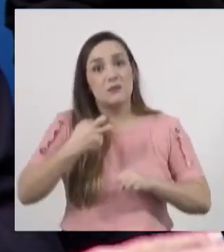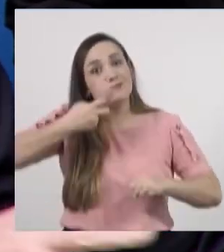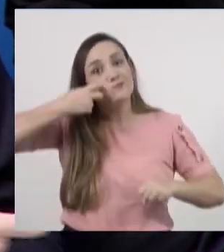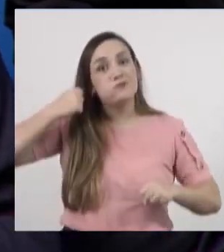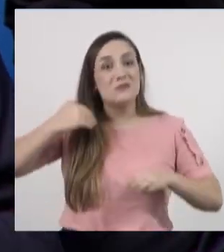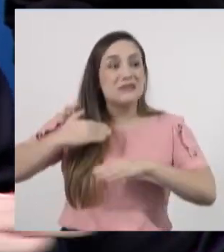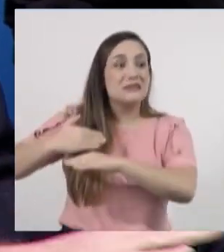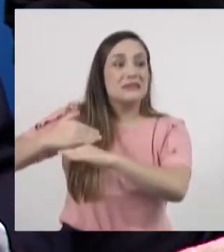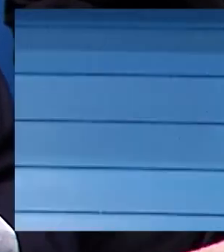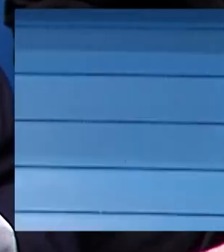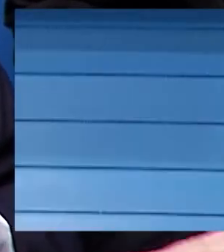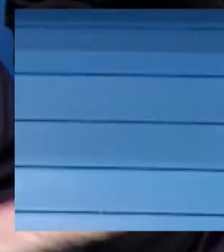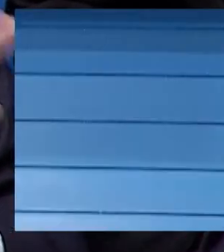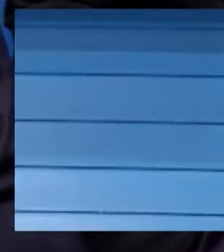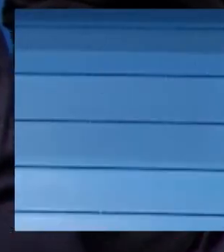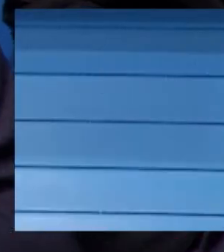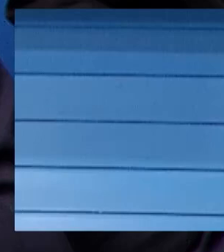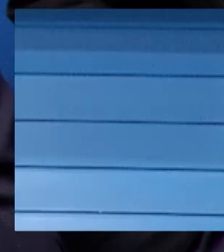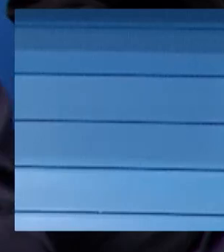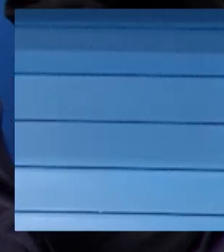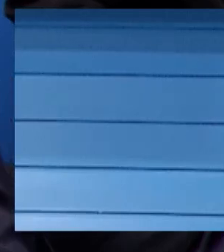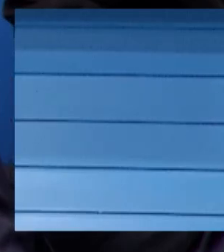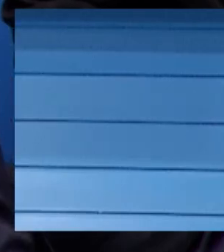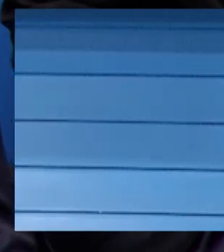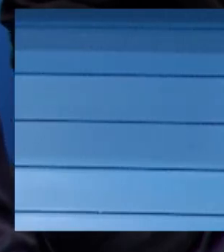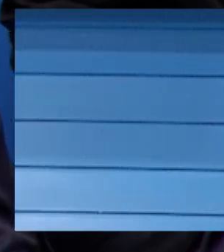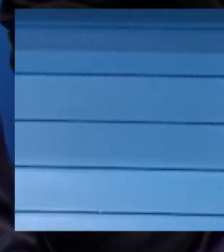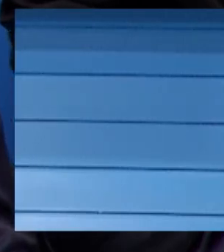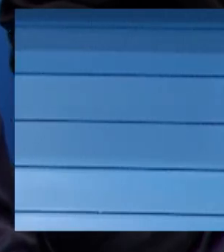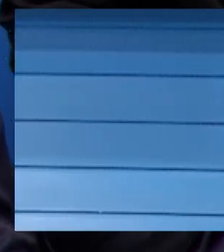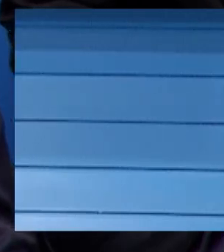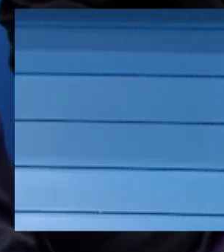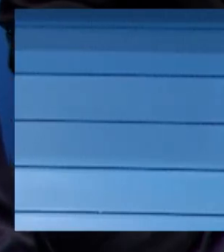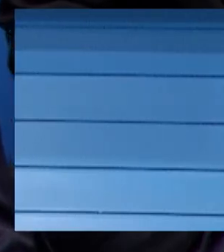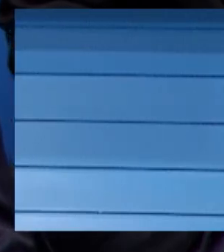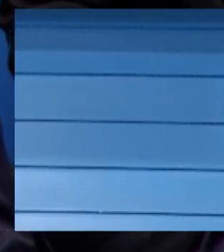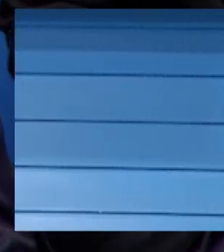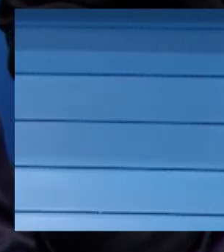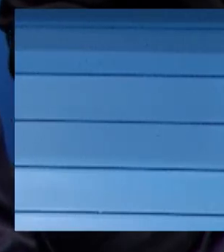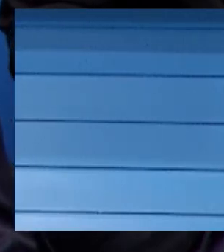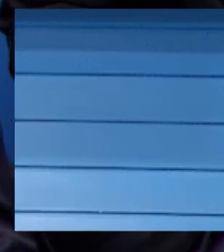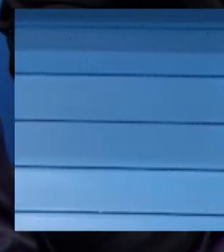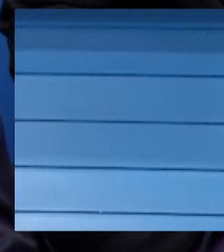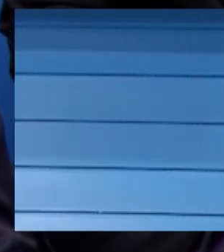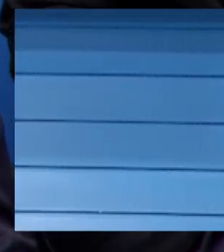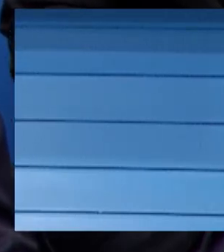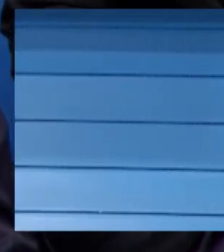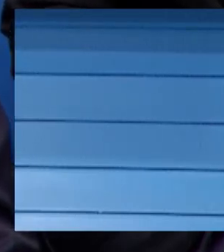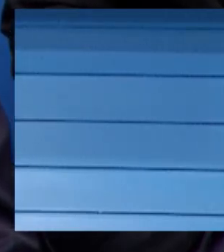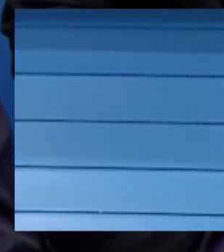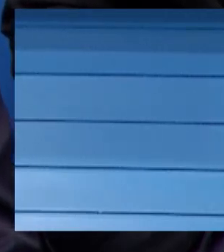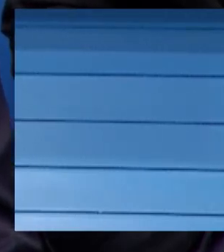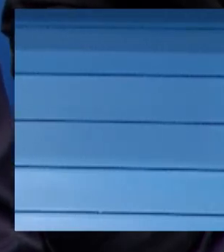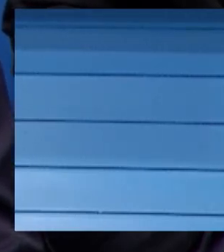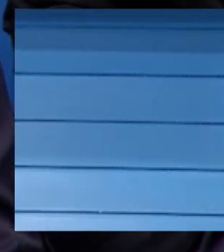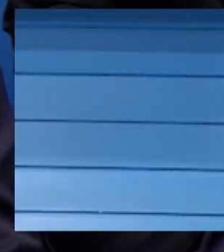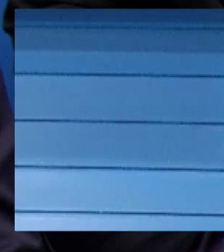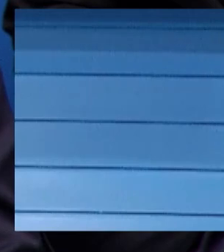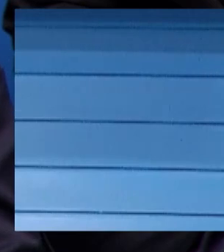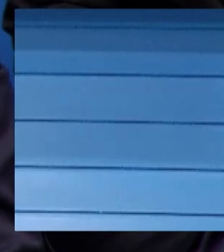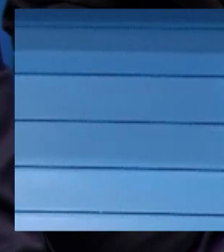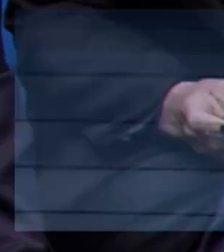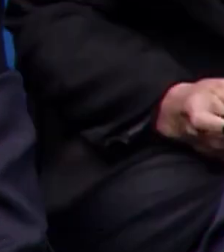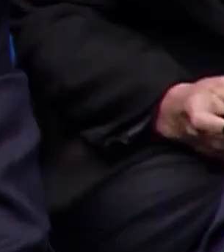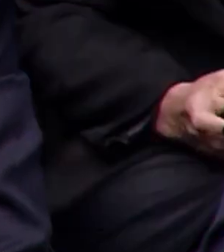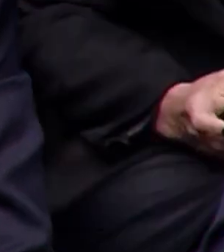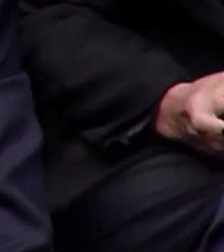a discussão está, não, mas vocês vão receber o que vocês estão arrecadando. O Estado de Mato Grosso do Sul, nos últimos 15 anos, cresce, nos